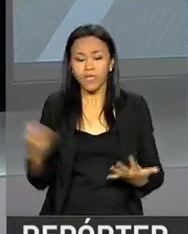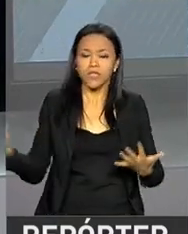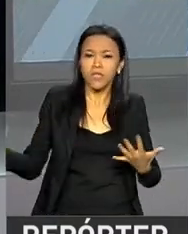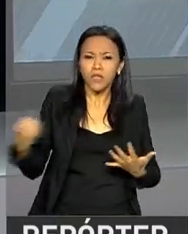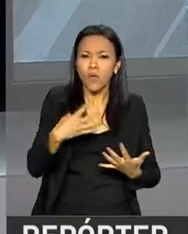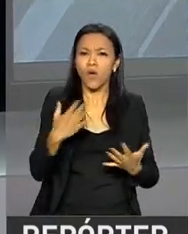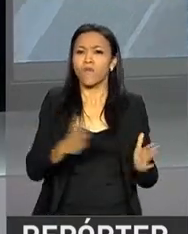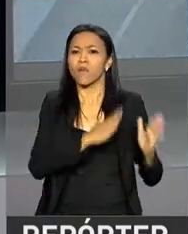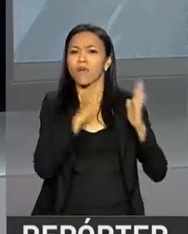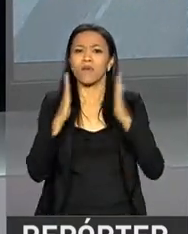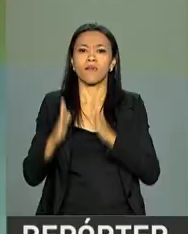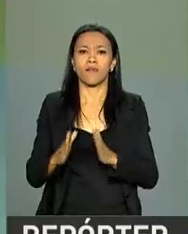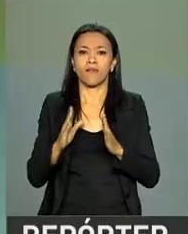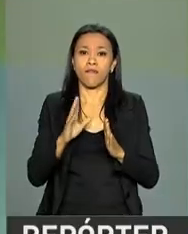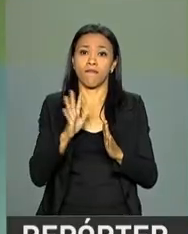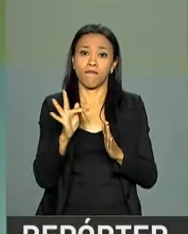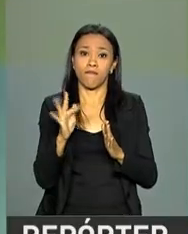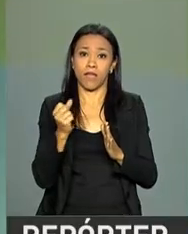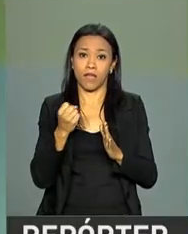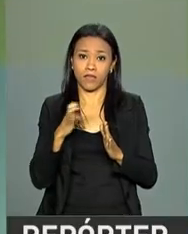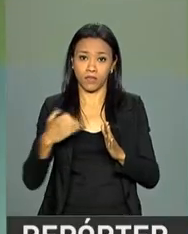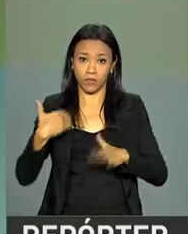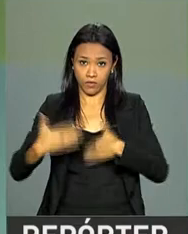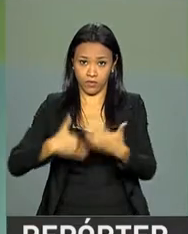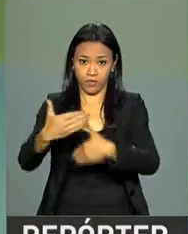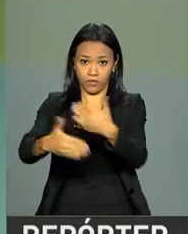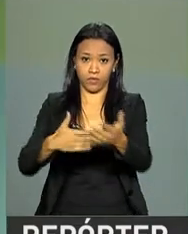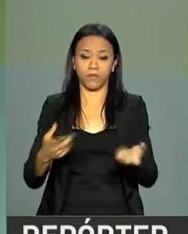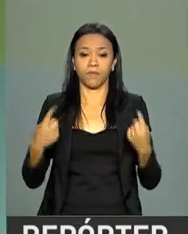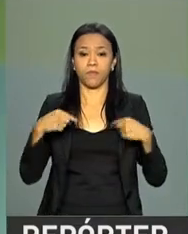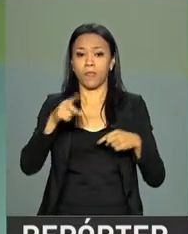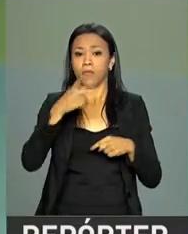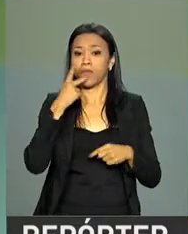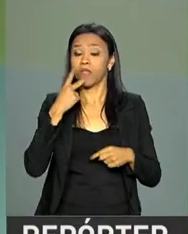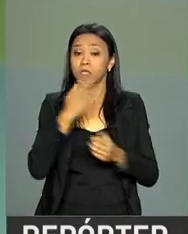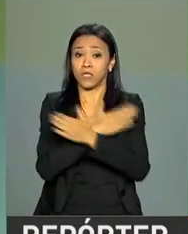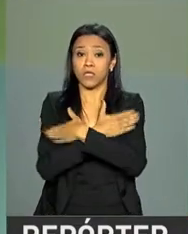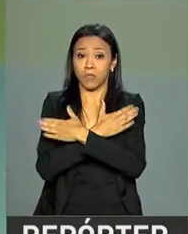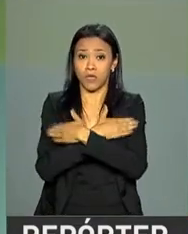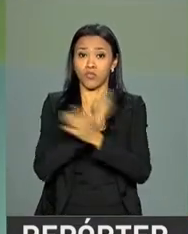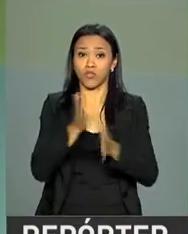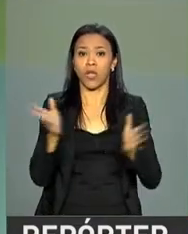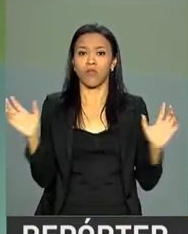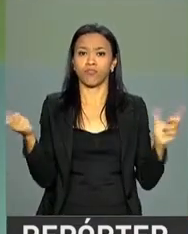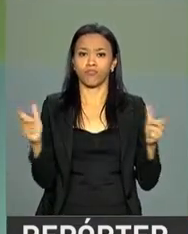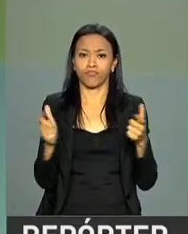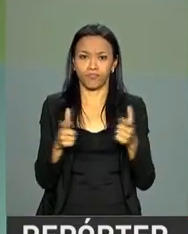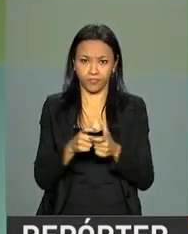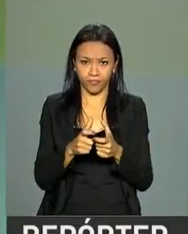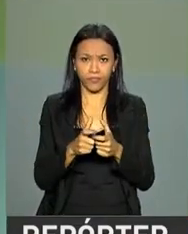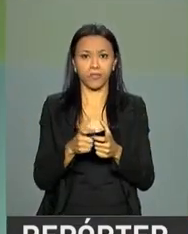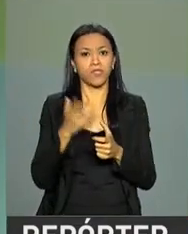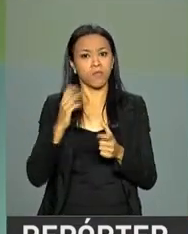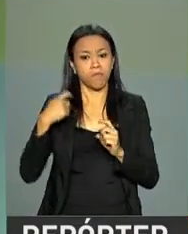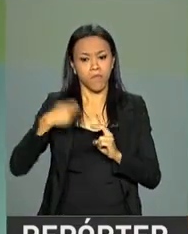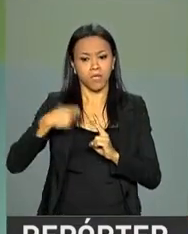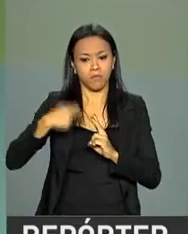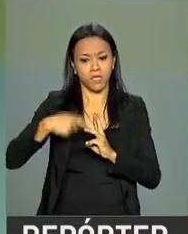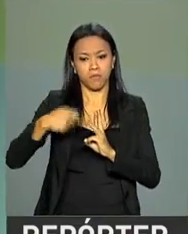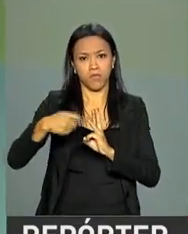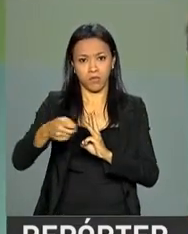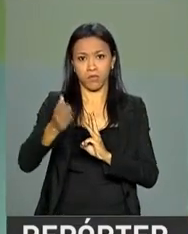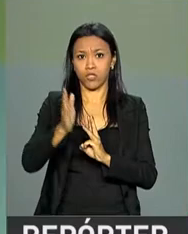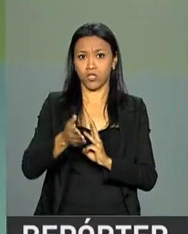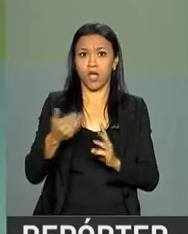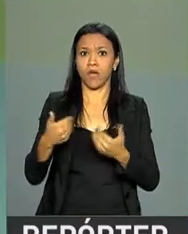do crescimento. O desemprego começou a cair. Já nós temos alguns meses seguidos de criação líquida